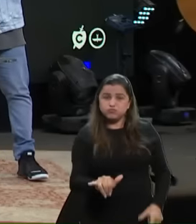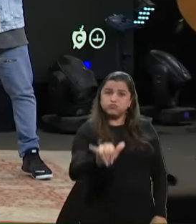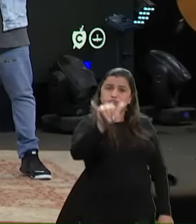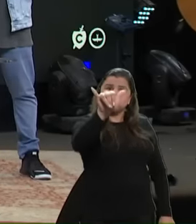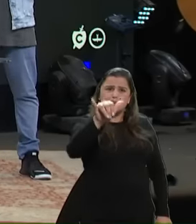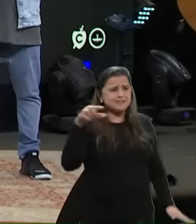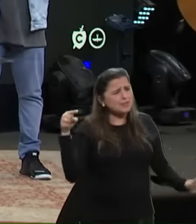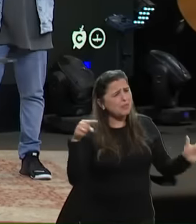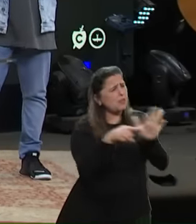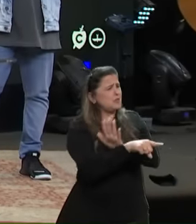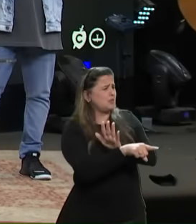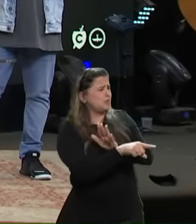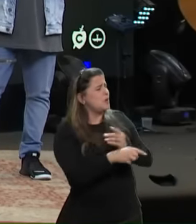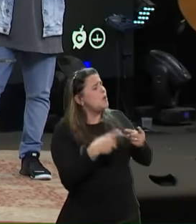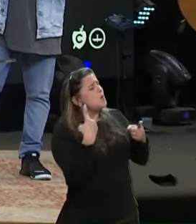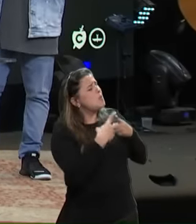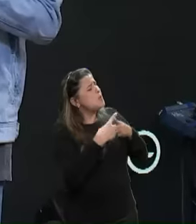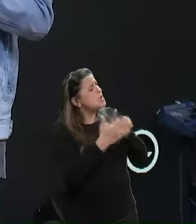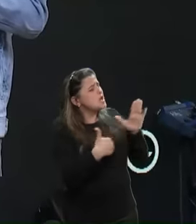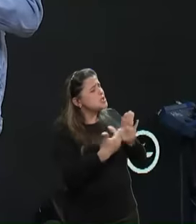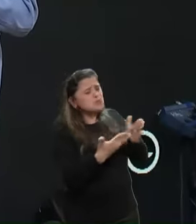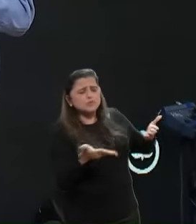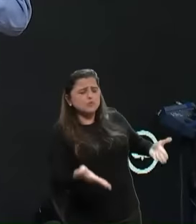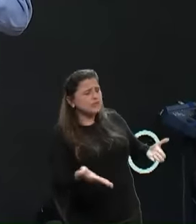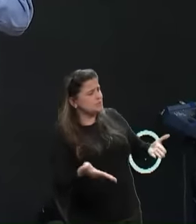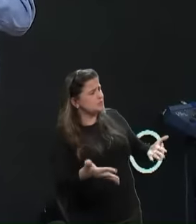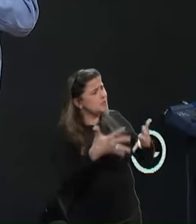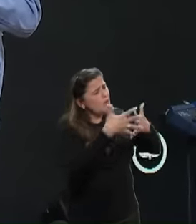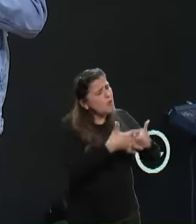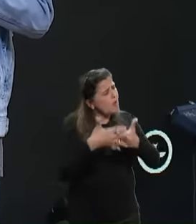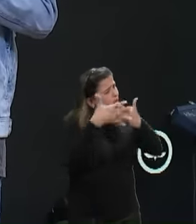Mas pastor, por que todo esse processo?